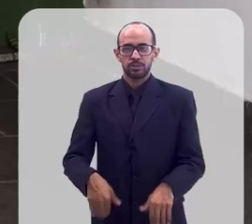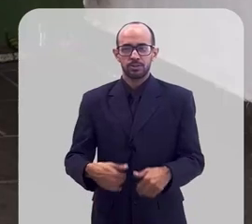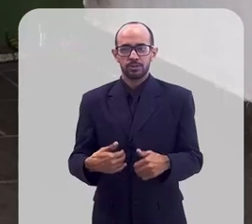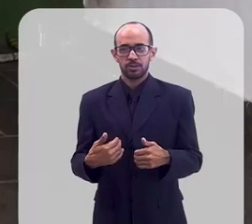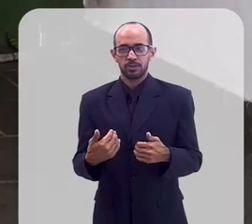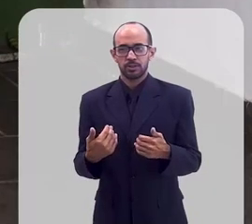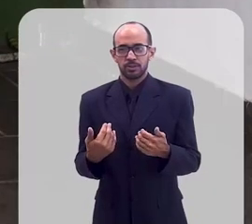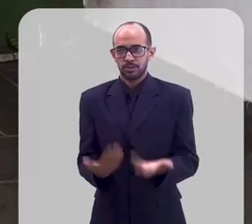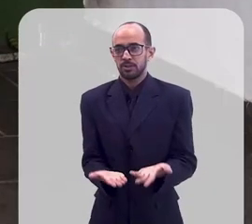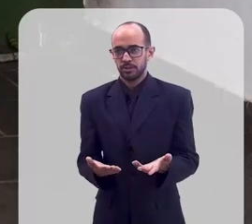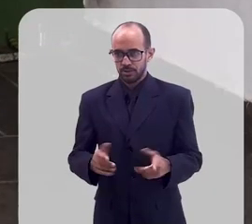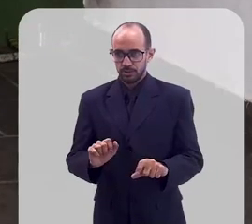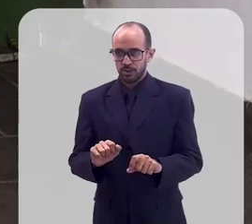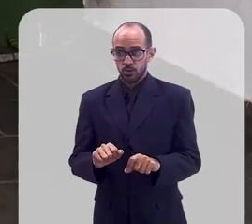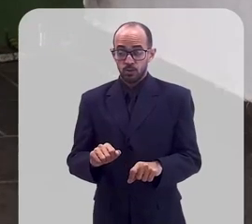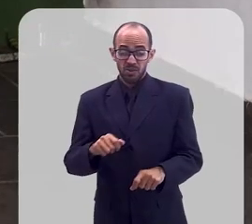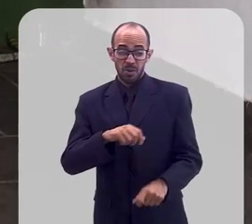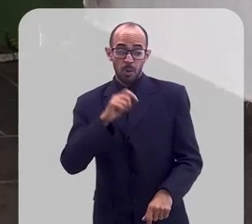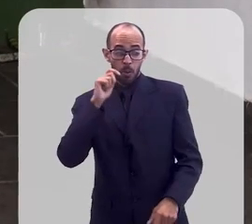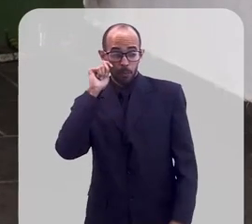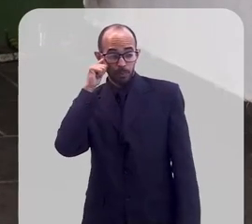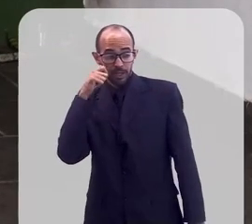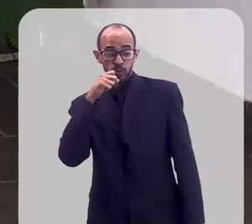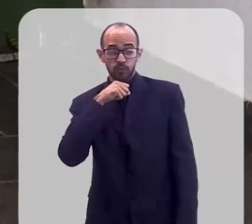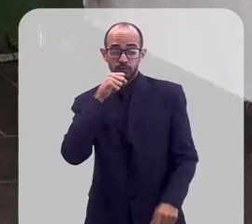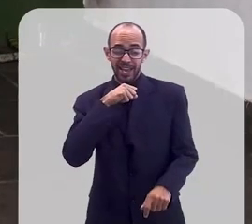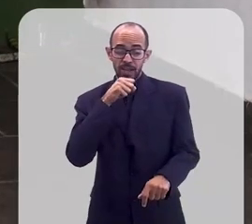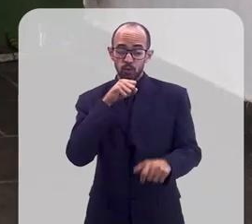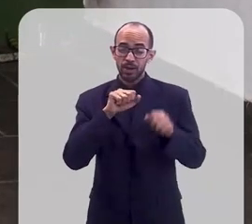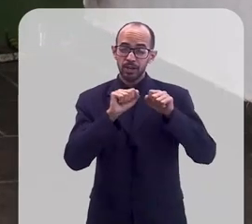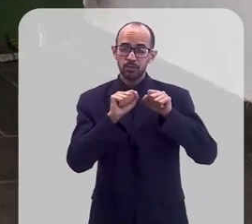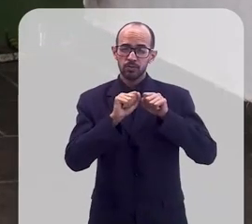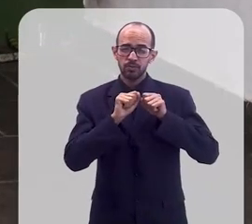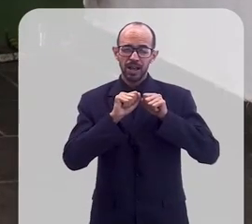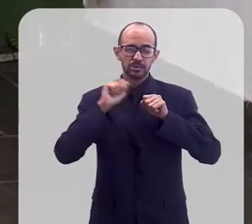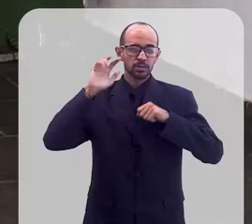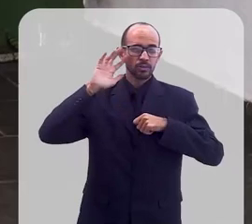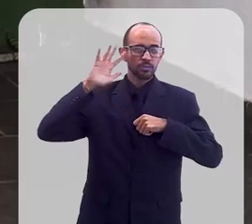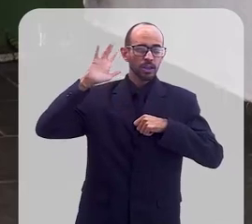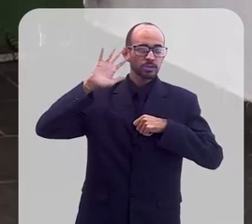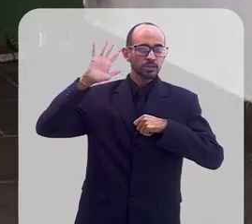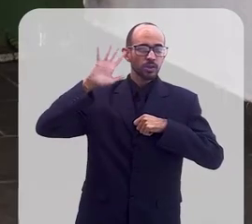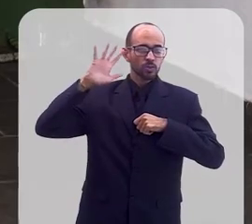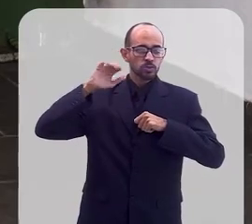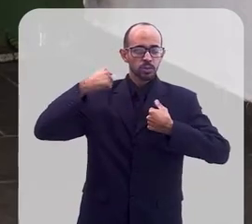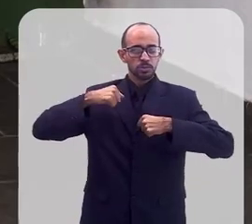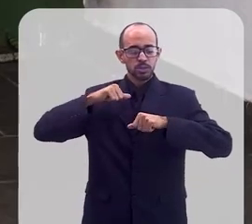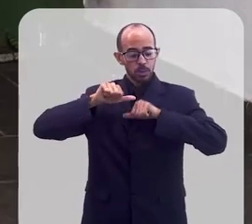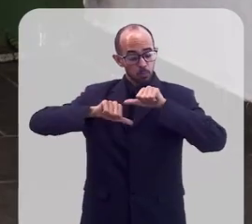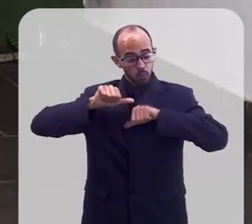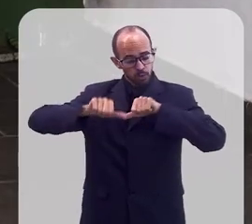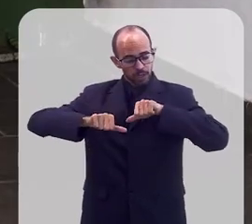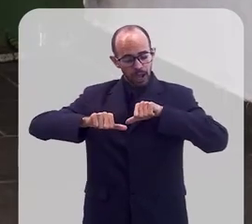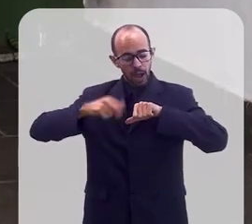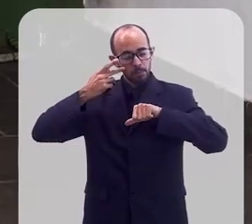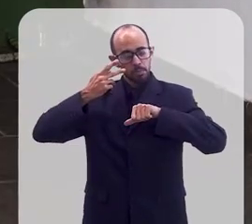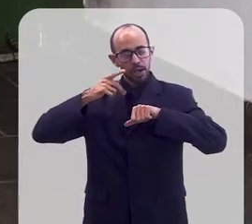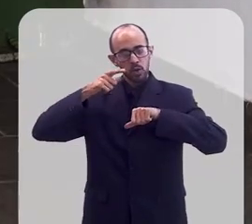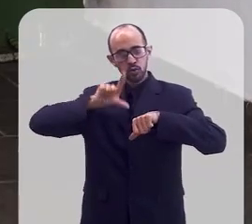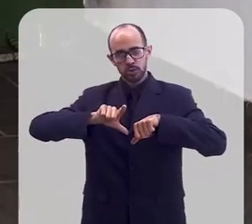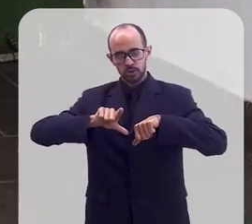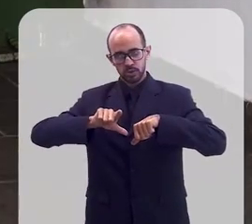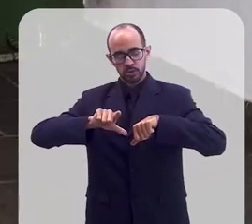direto. O Preto Velho, ele promove a reflexão na pessoa, você tem que mudar para